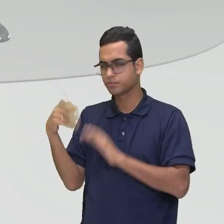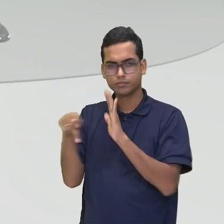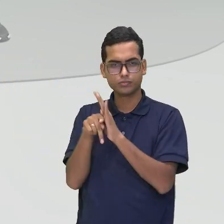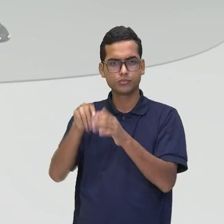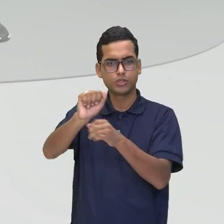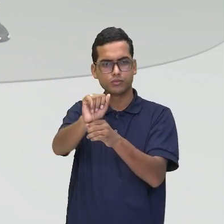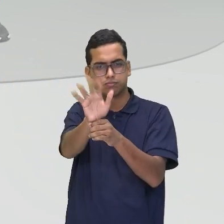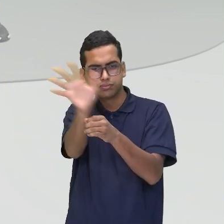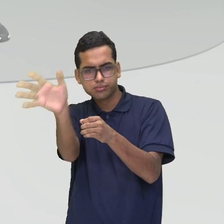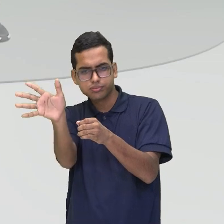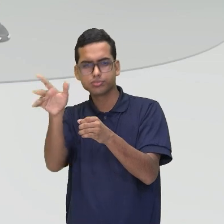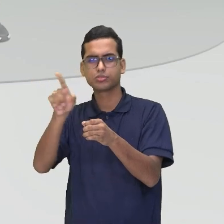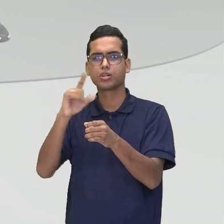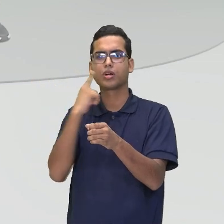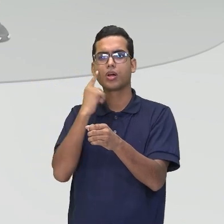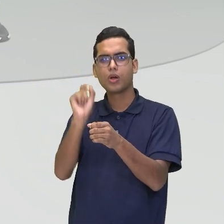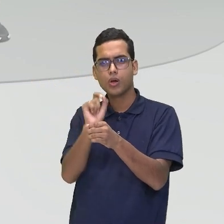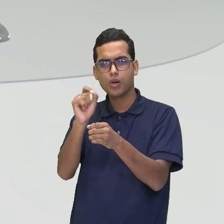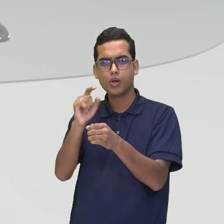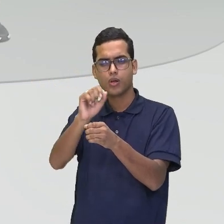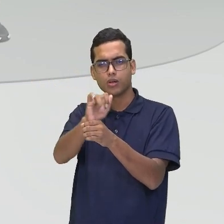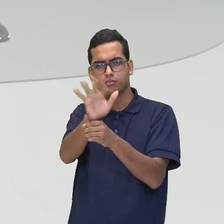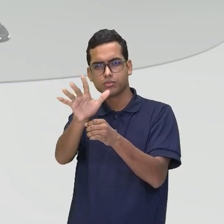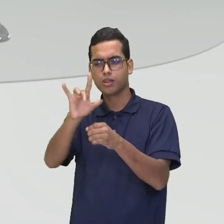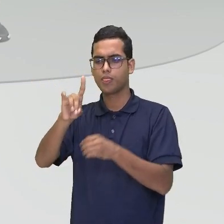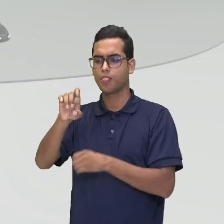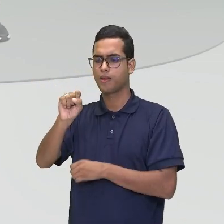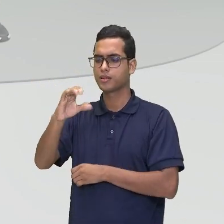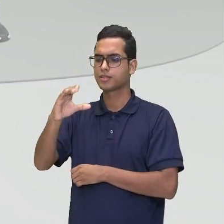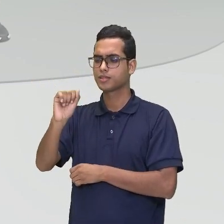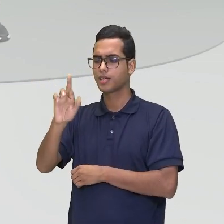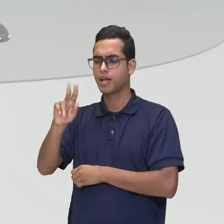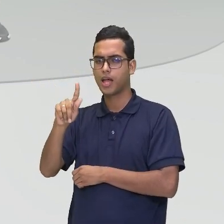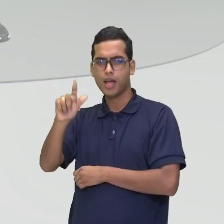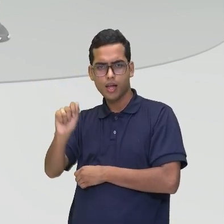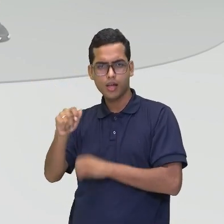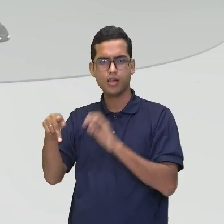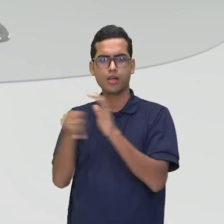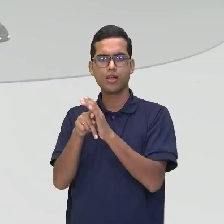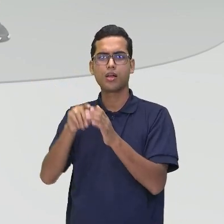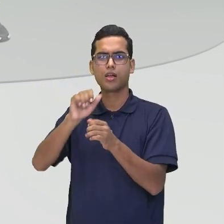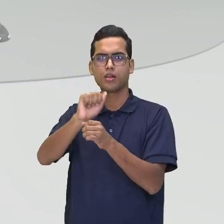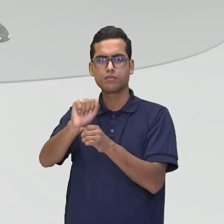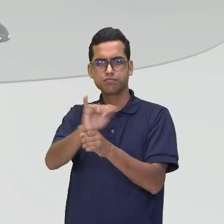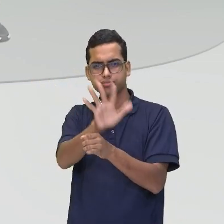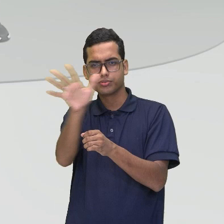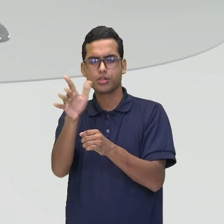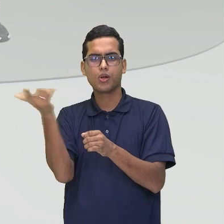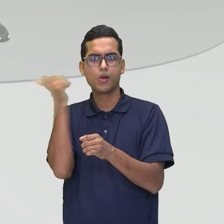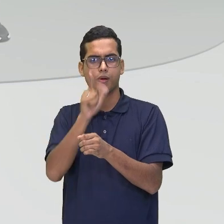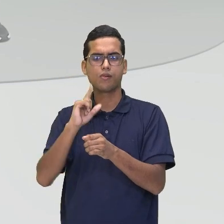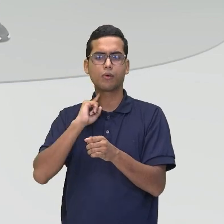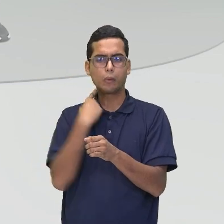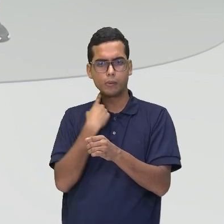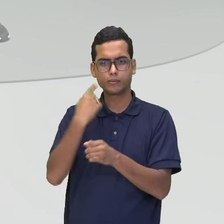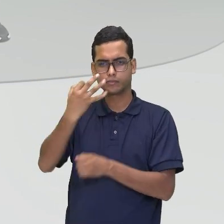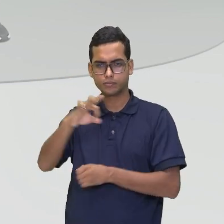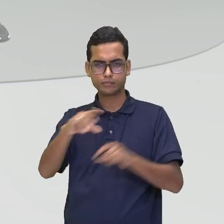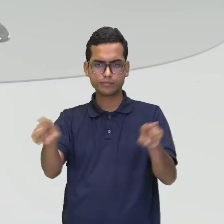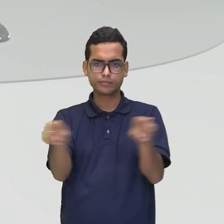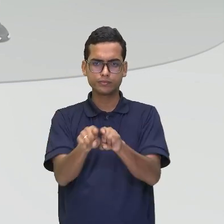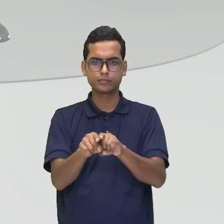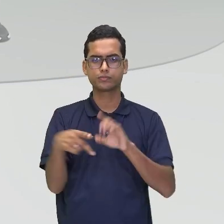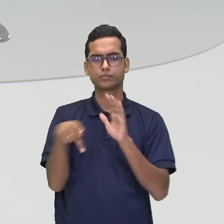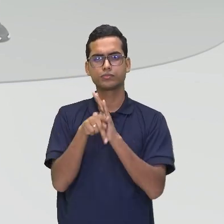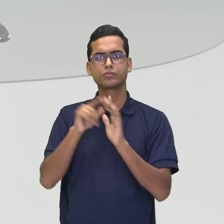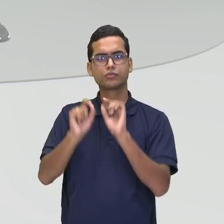essa mistura aí de ar e combustível que já foi consumida pela chama, ela vai sair para o escapamento. Isso